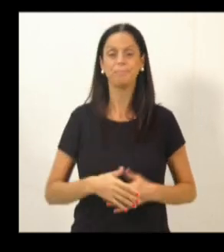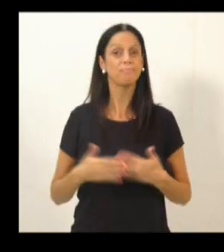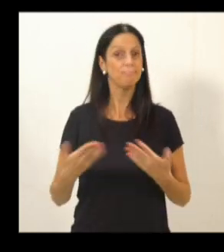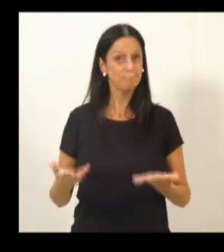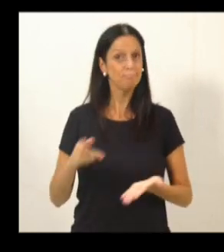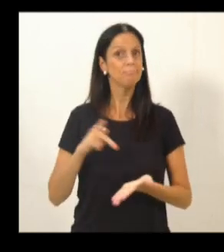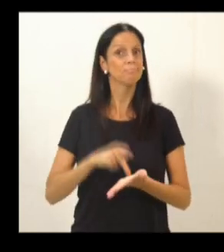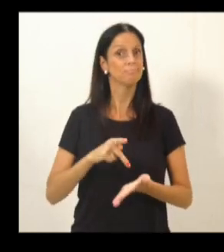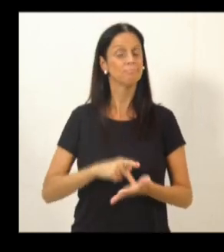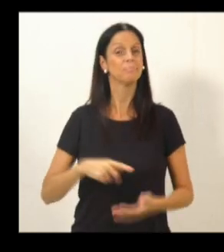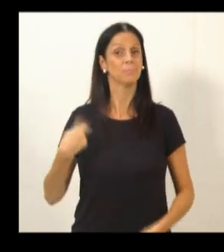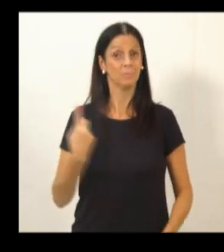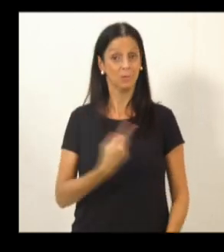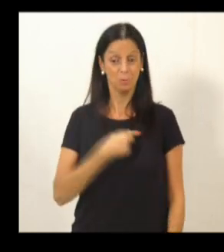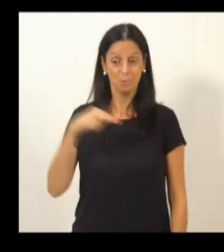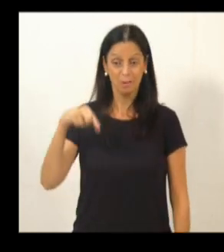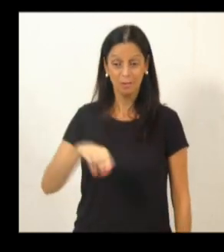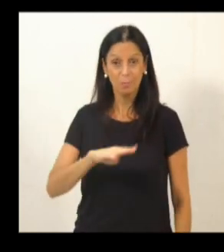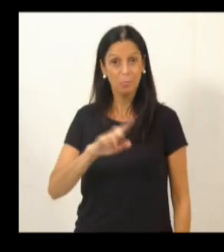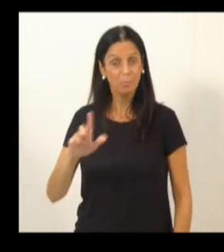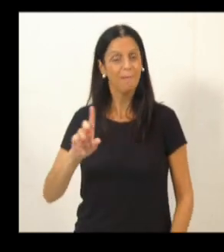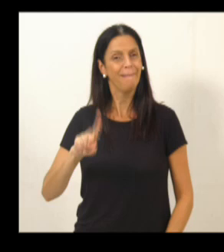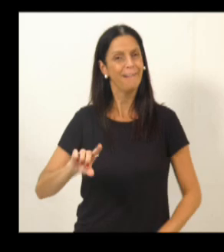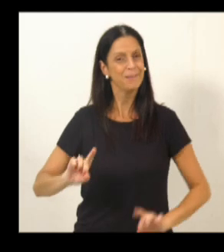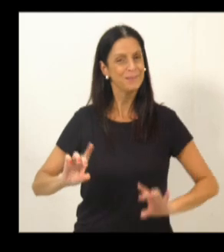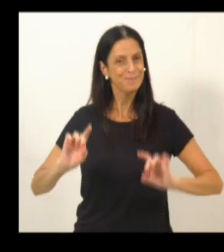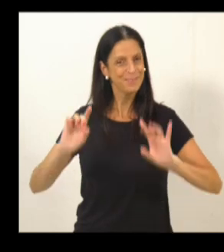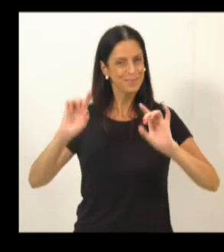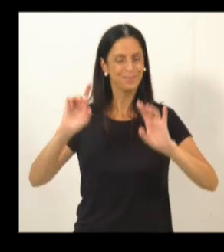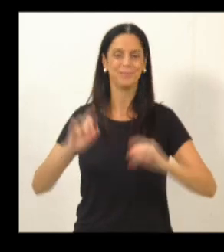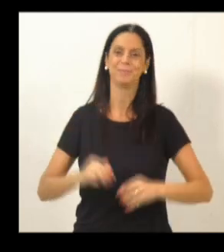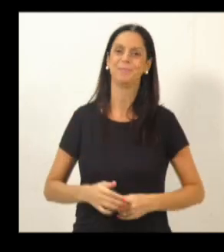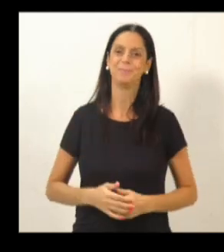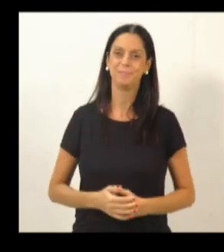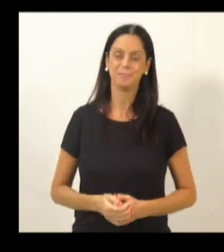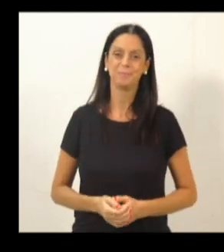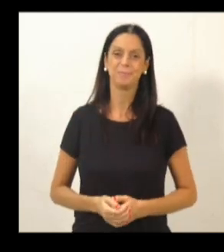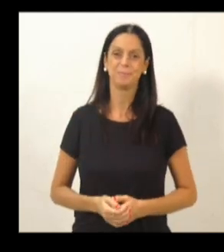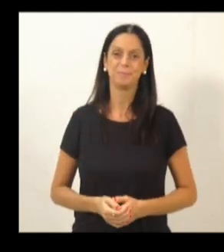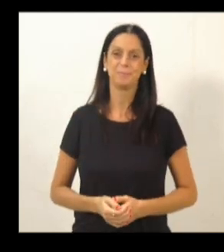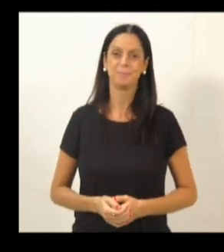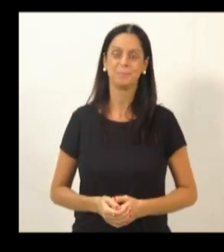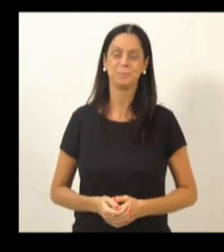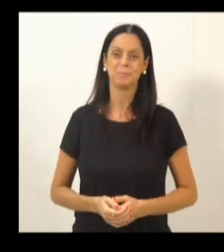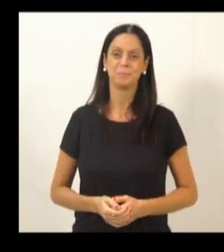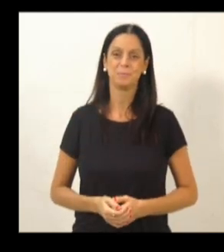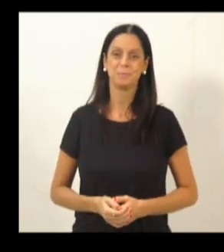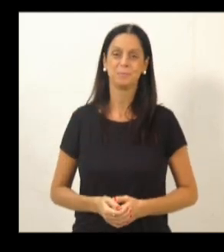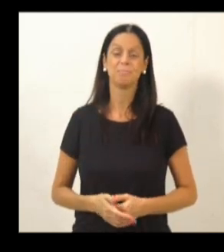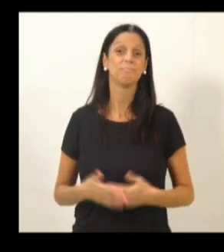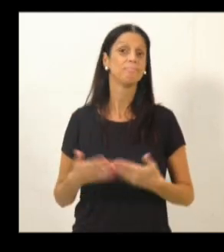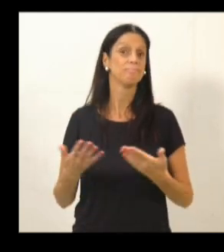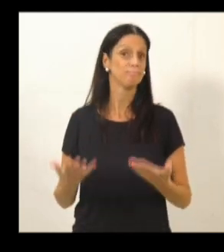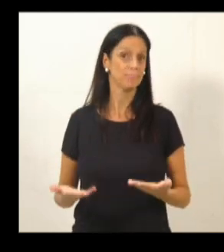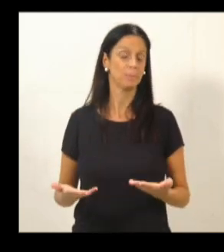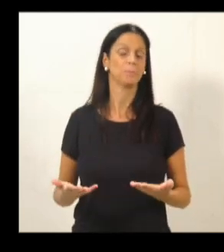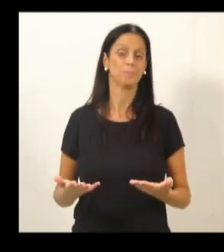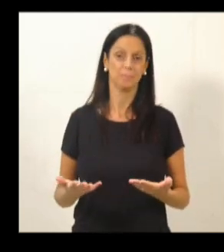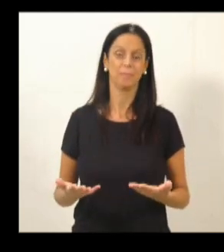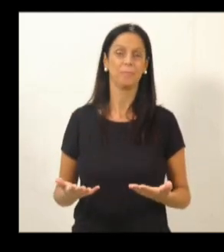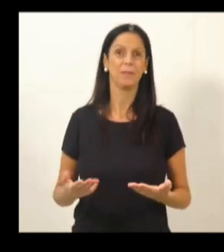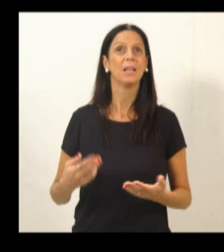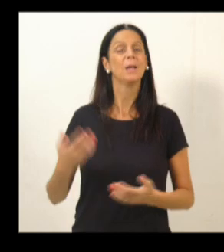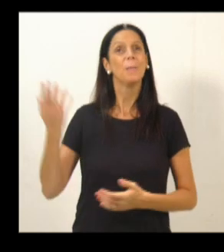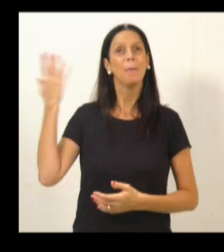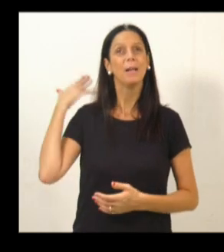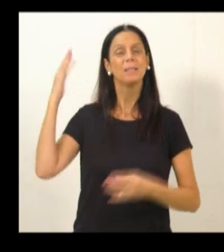nós, Blumenau é especial. Nós, nem nos maiores sonhos nossos,